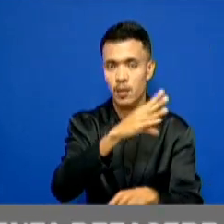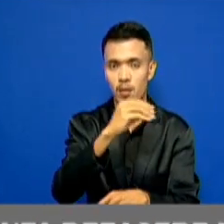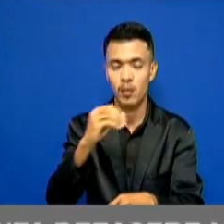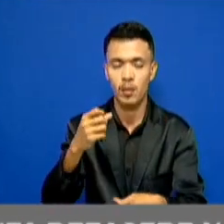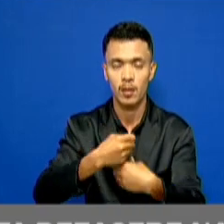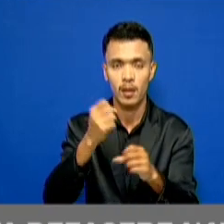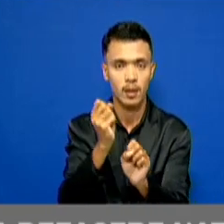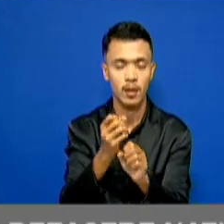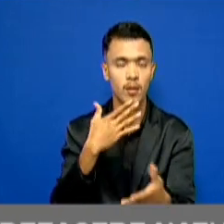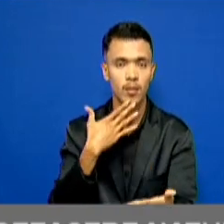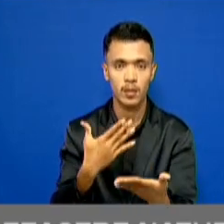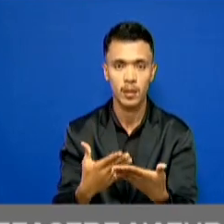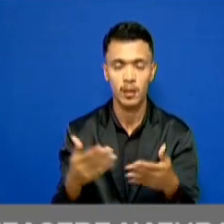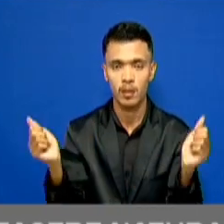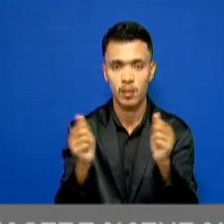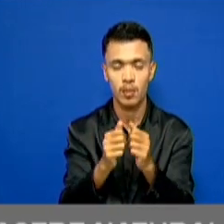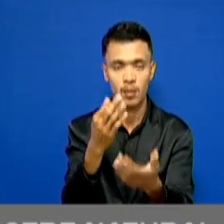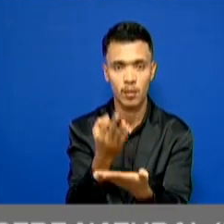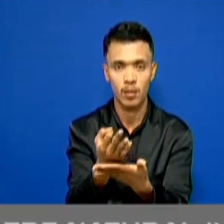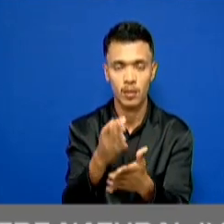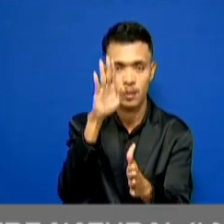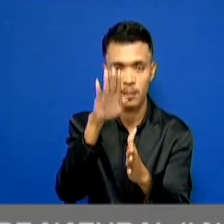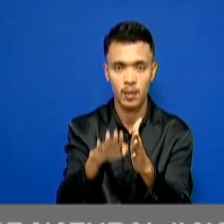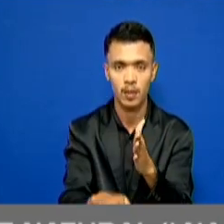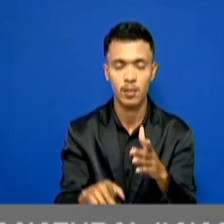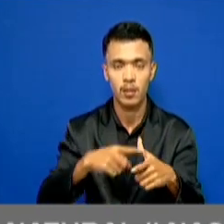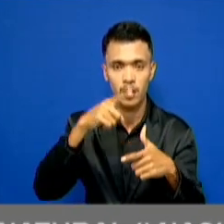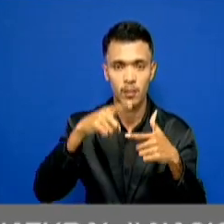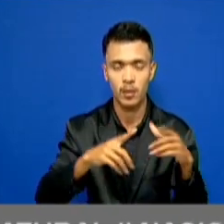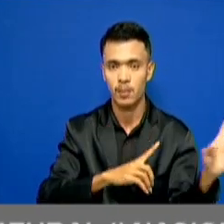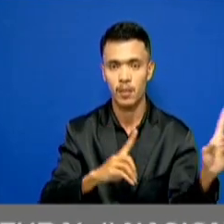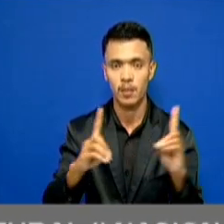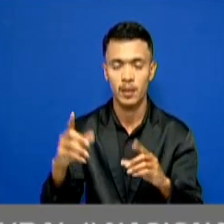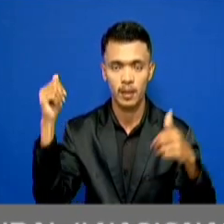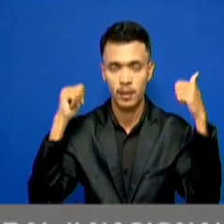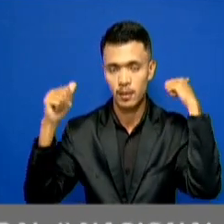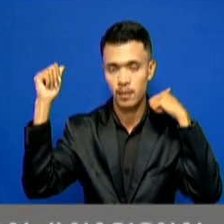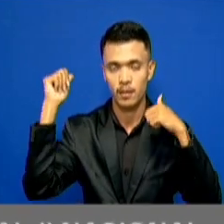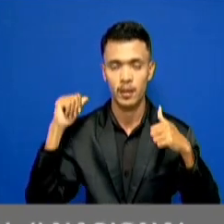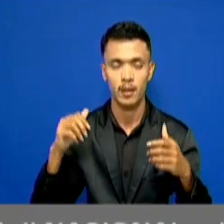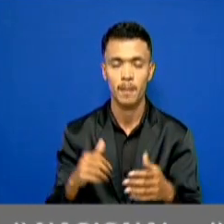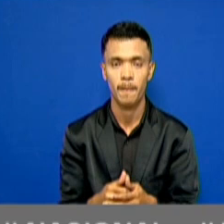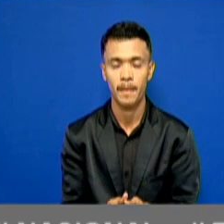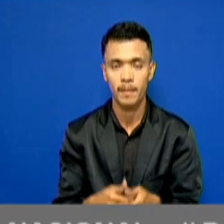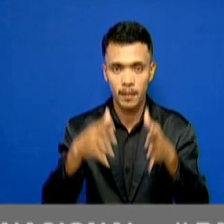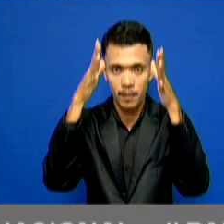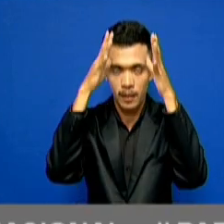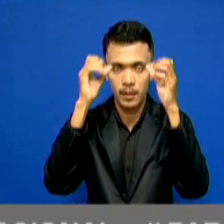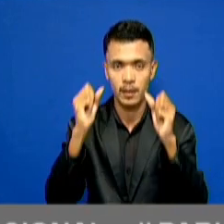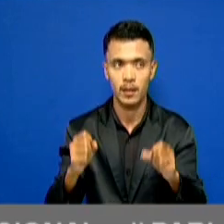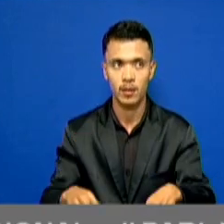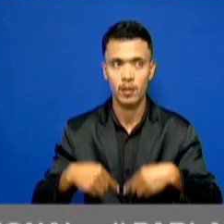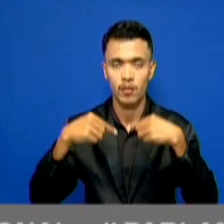produção Railaran, o preço não é barato durante a realização do evento. E presidente, nós atuamos forrando